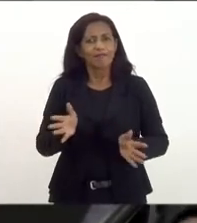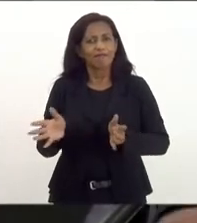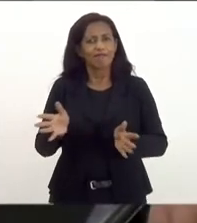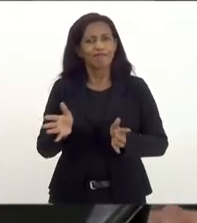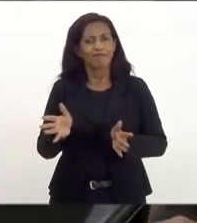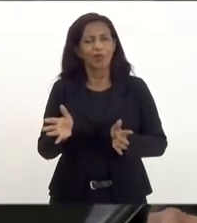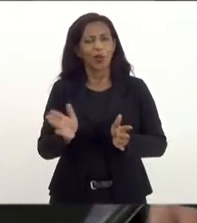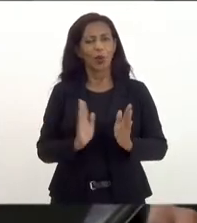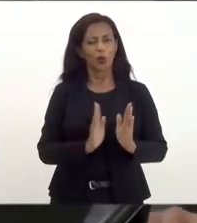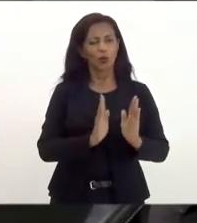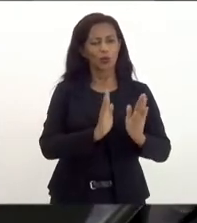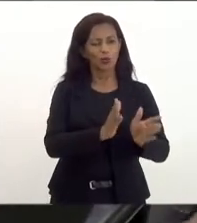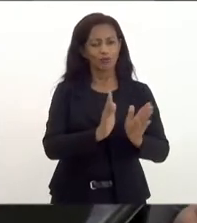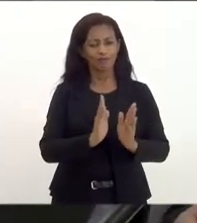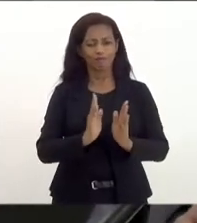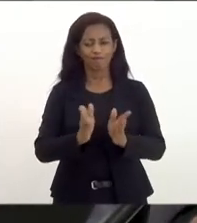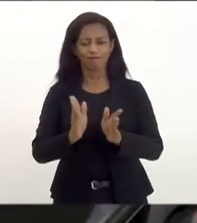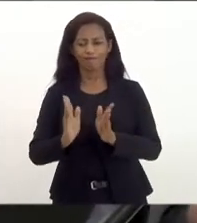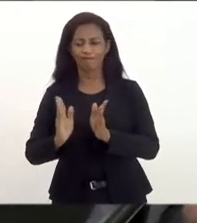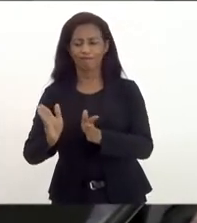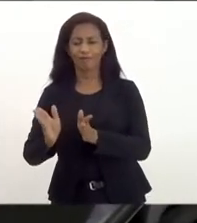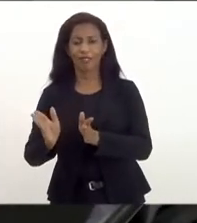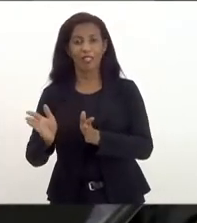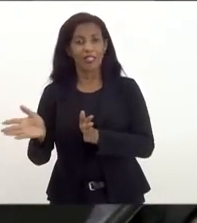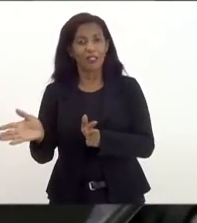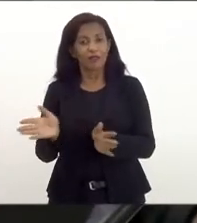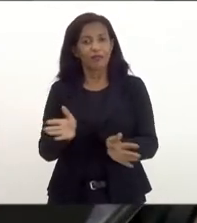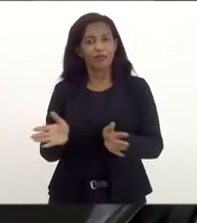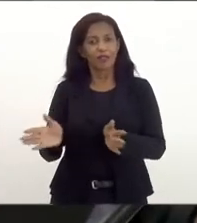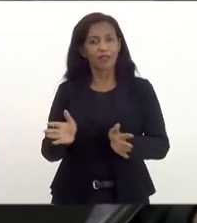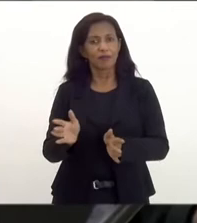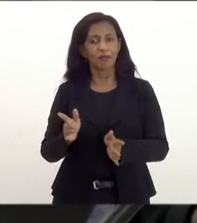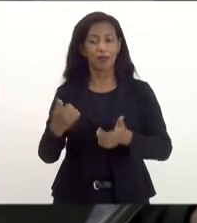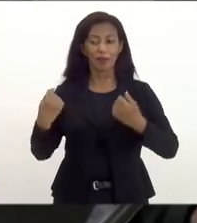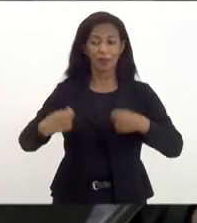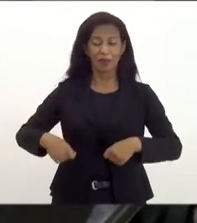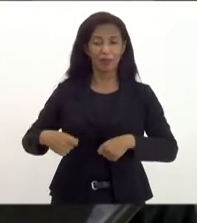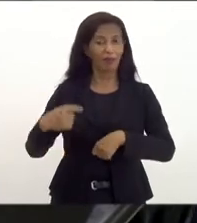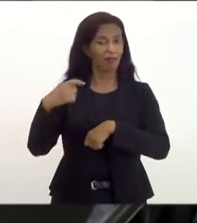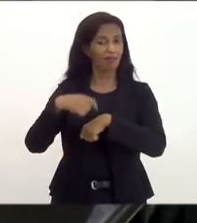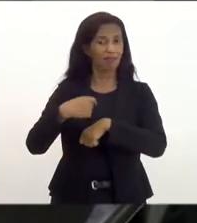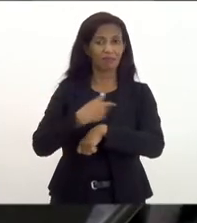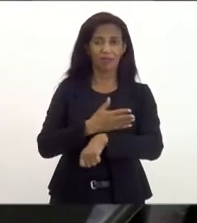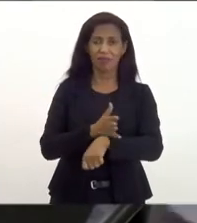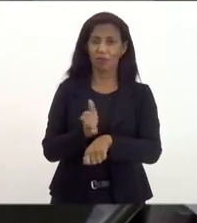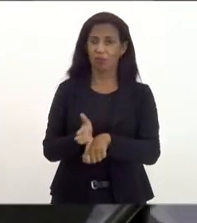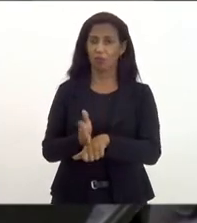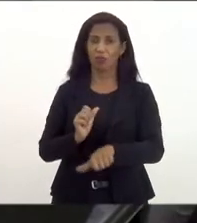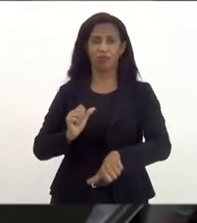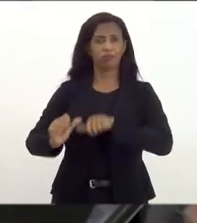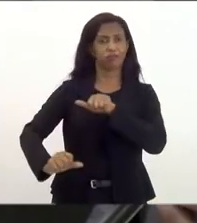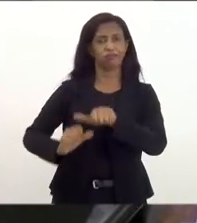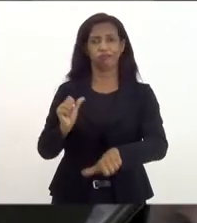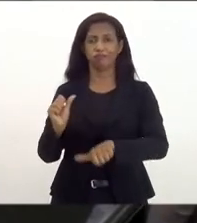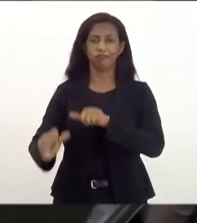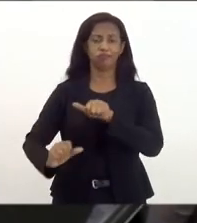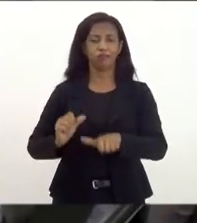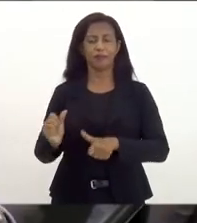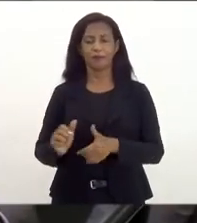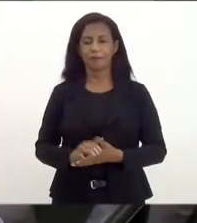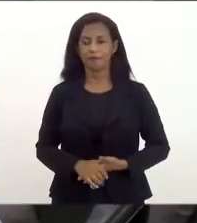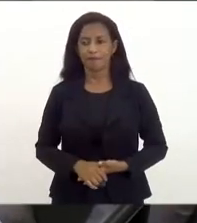os passos e flexibilizar é o que a gente precisa o tempo todo para poder andar de fase